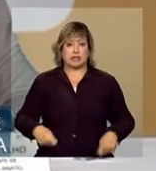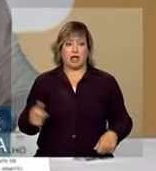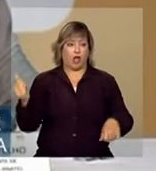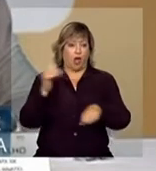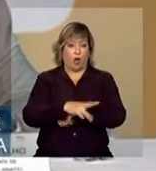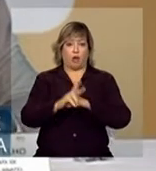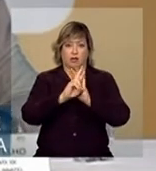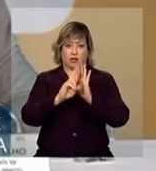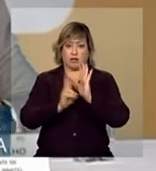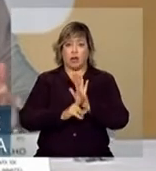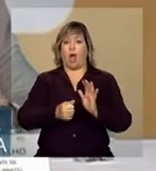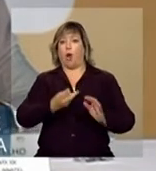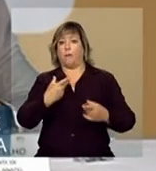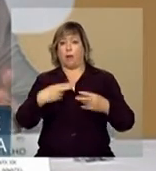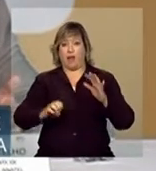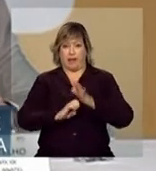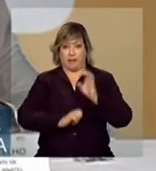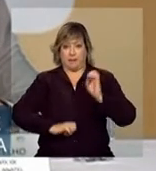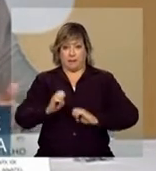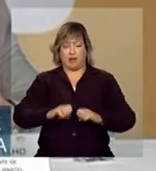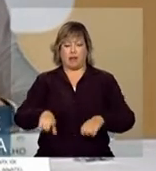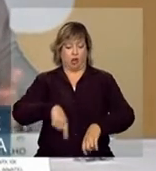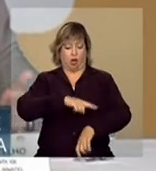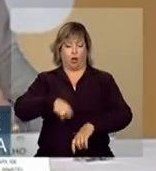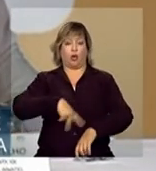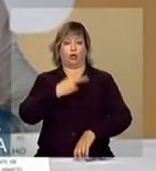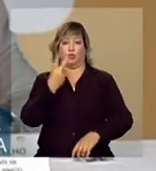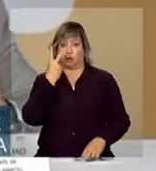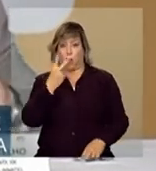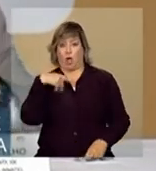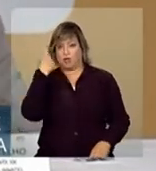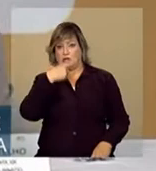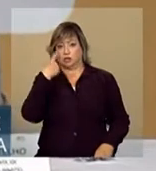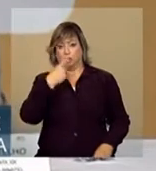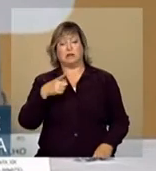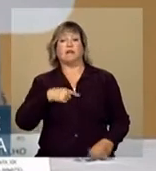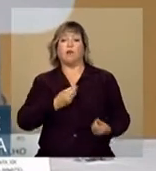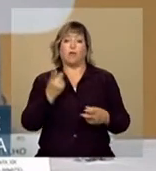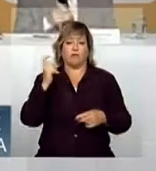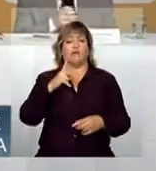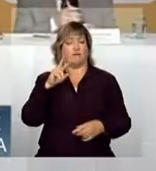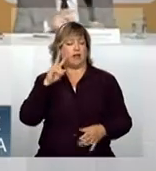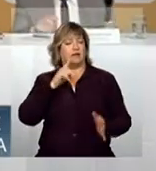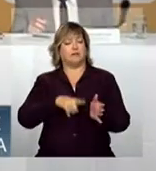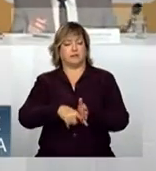descumprimento com relação a esse período de 2 horas que houve uma certa dificuldade.